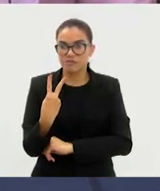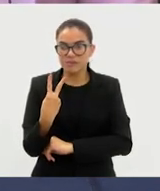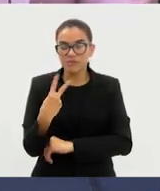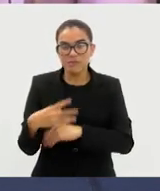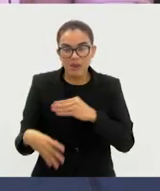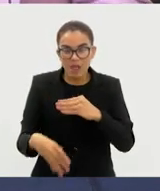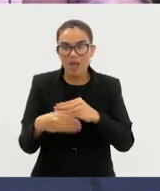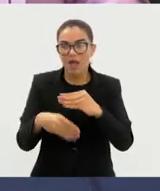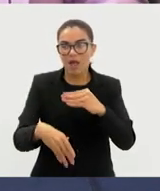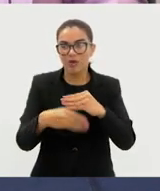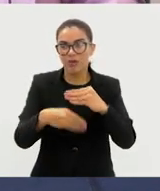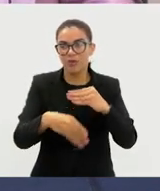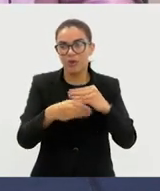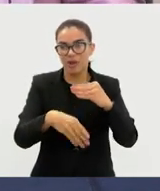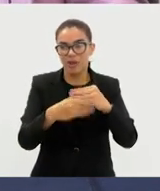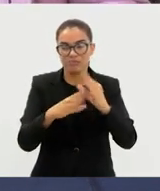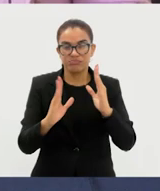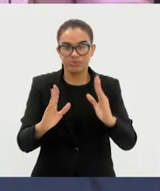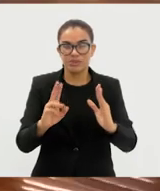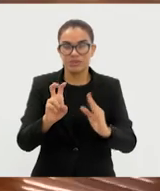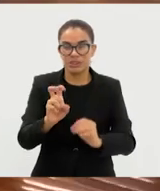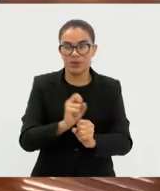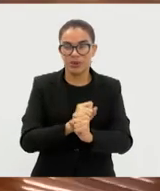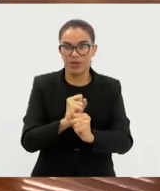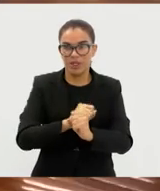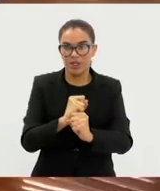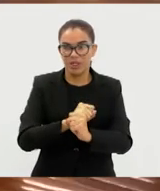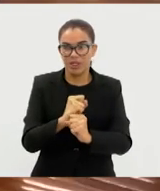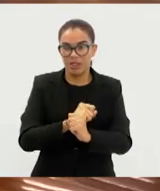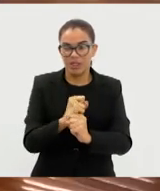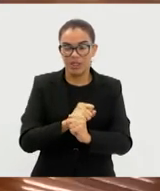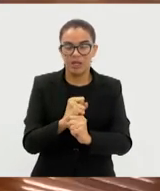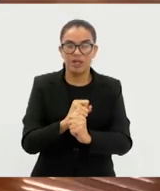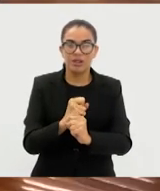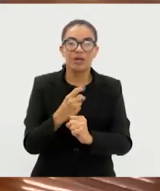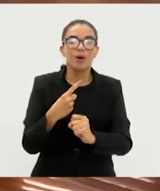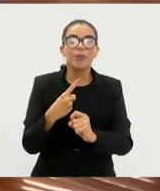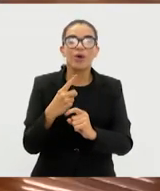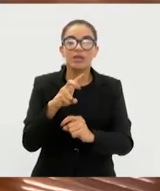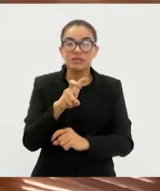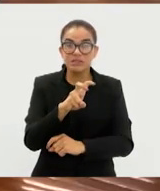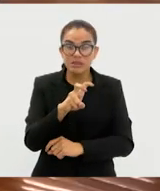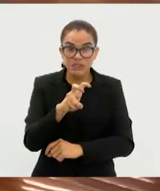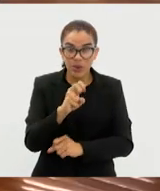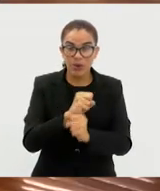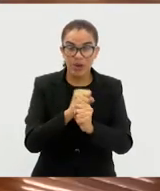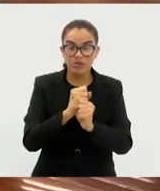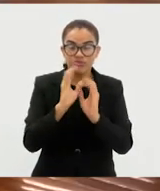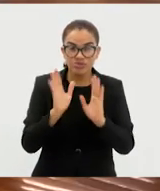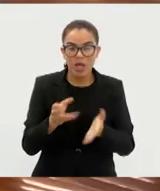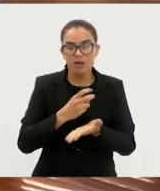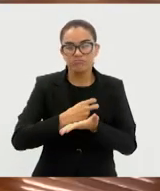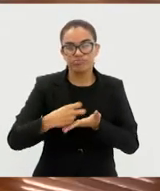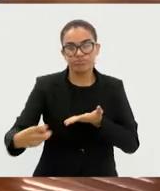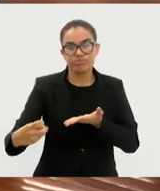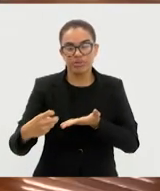É acumulado até os últimos 5 anos, porque depois dos últimos 5 anos ela prescreve, tem que ser buscada na justiça, né? Beleza.